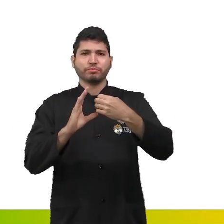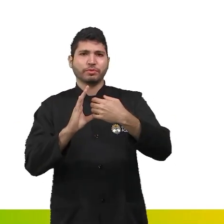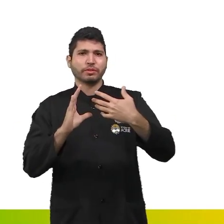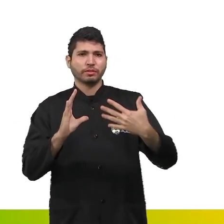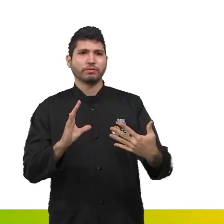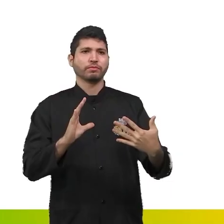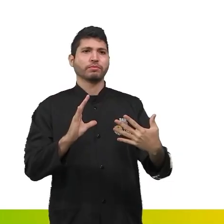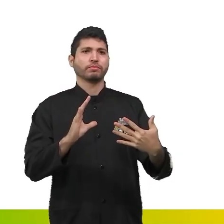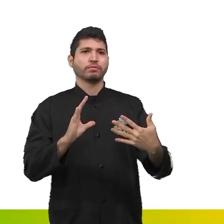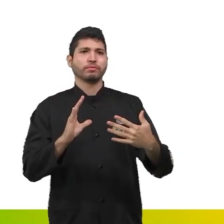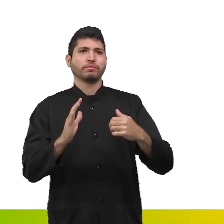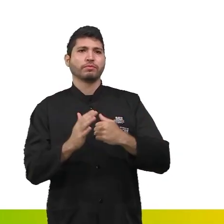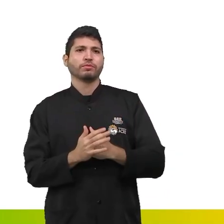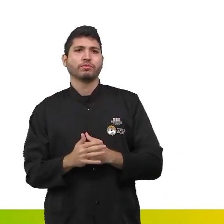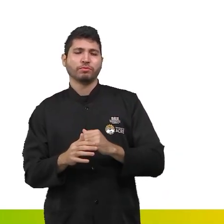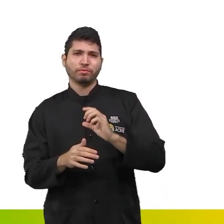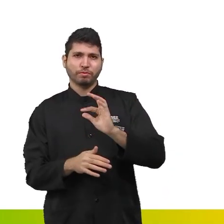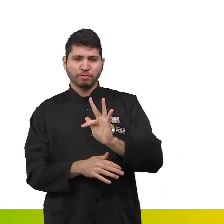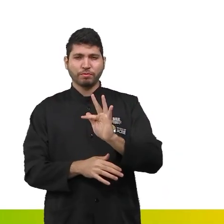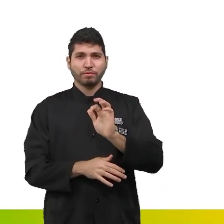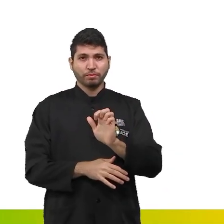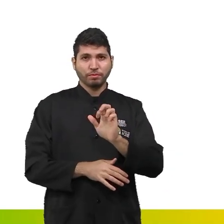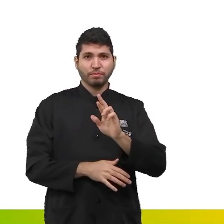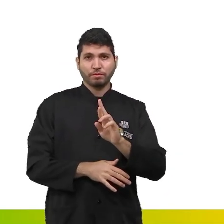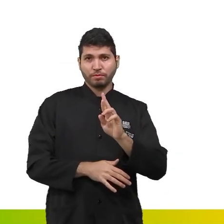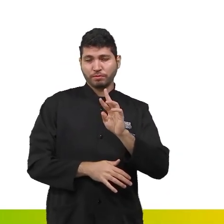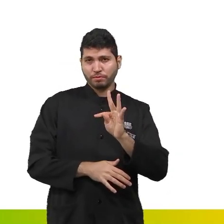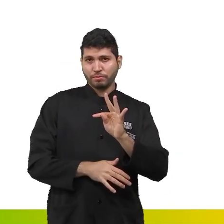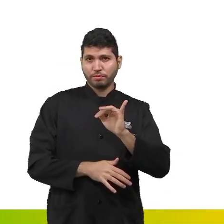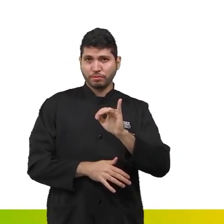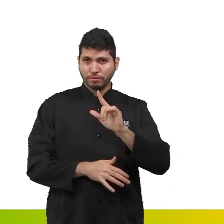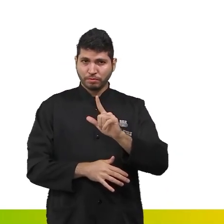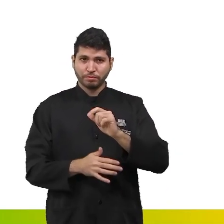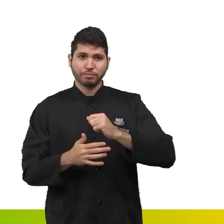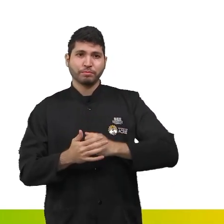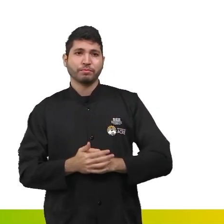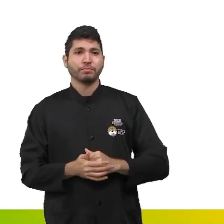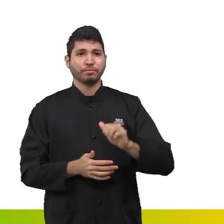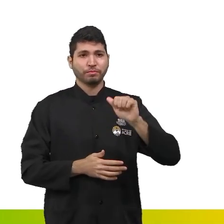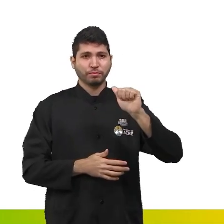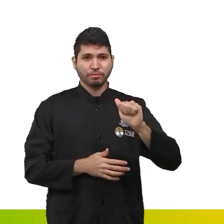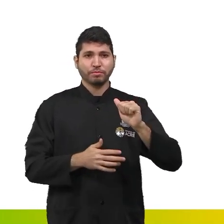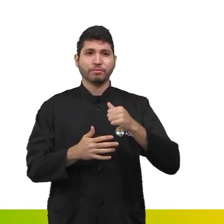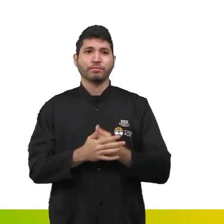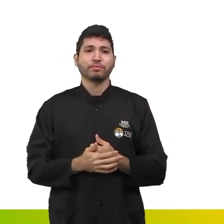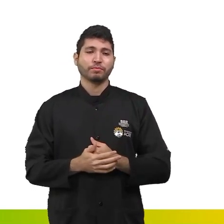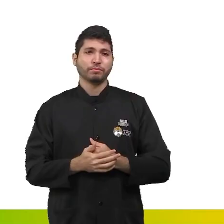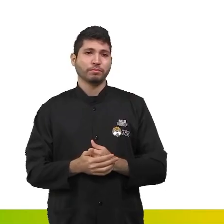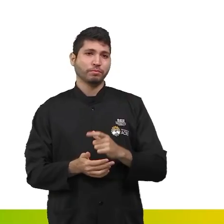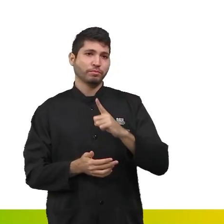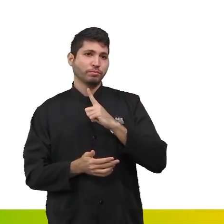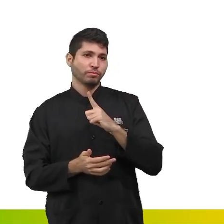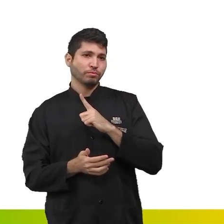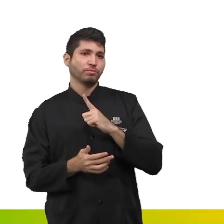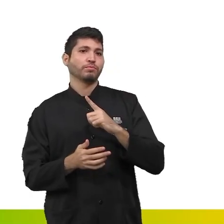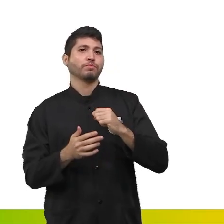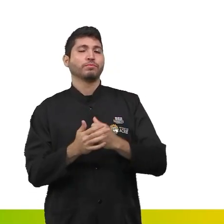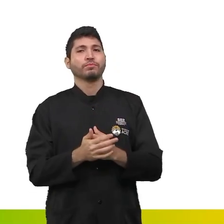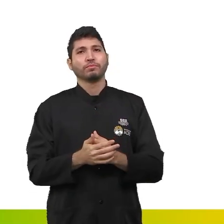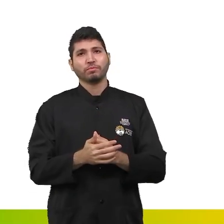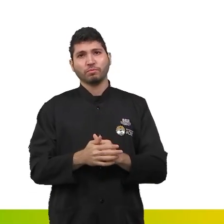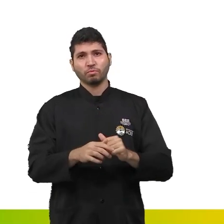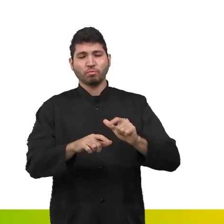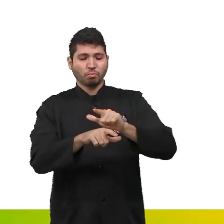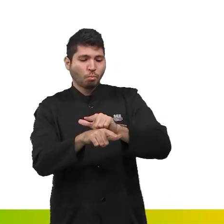a região do Crescente Fértil. Alternativa A: presença de desertos e baixa